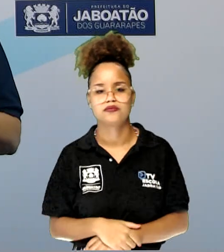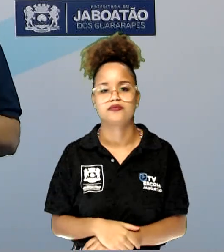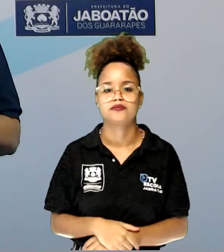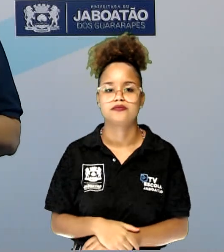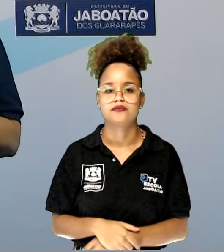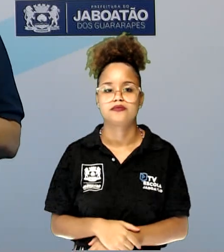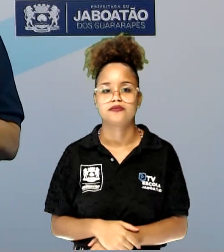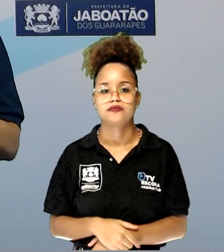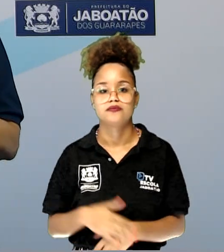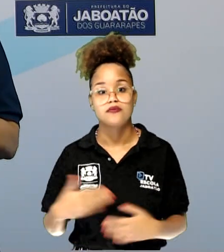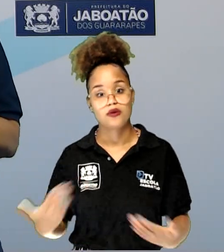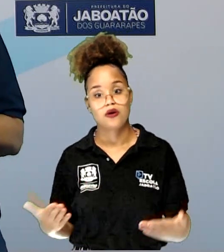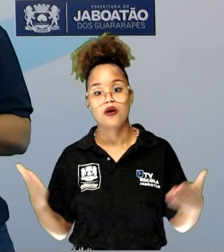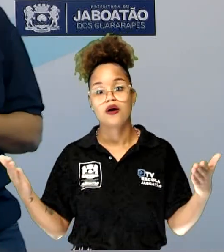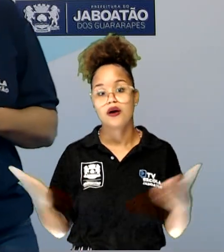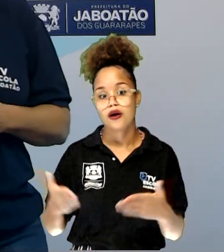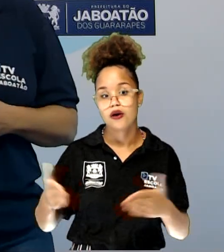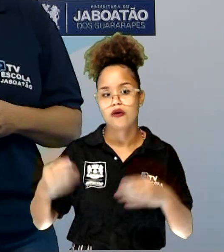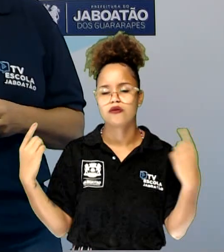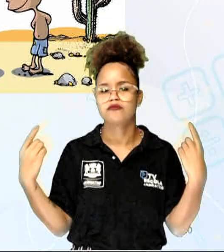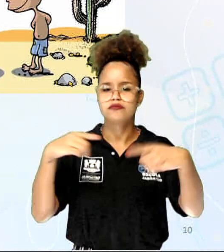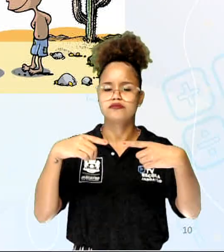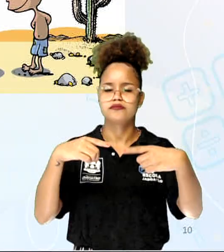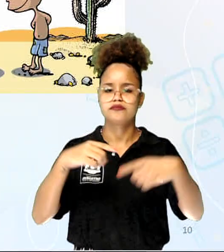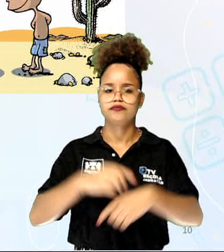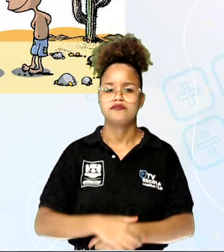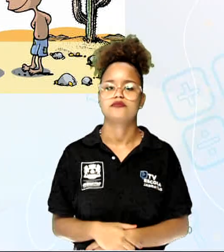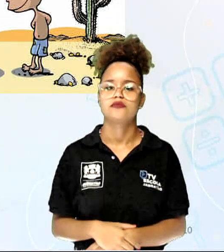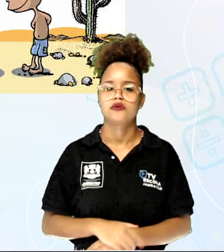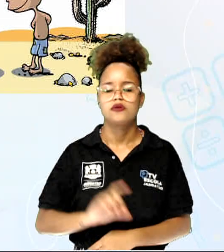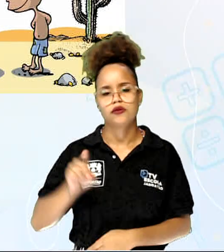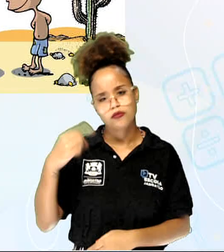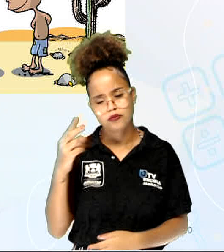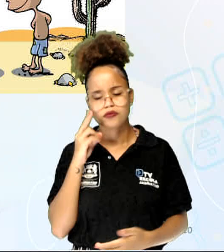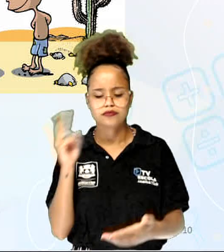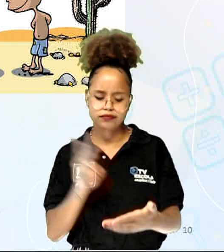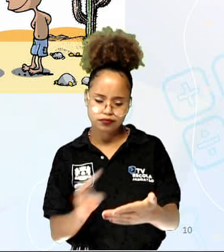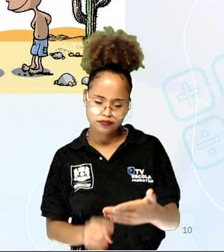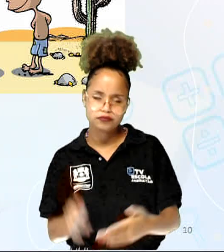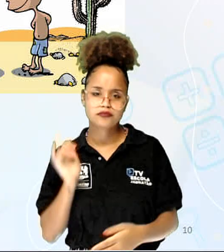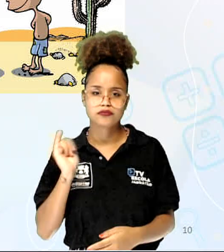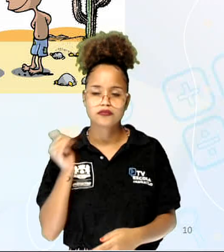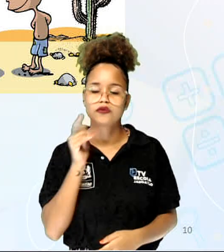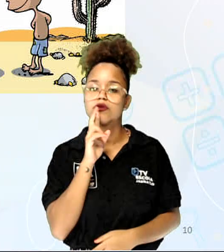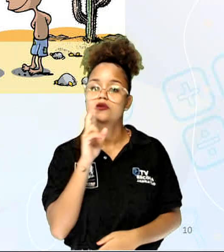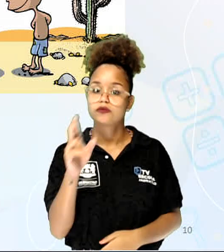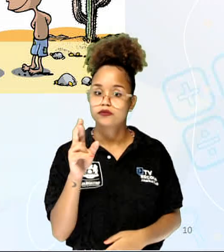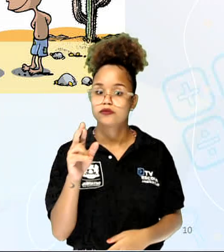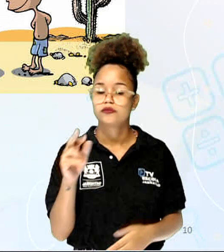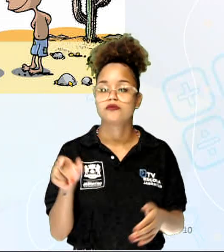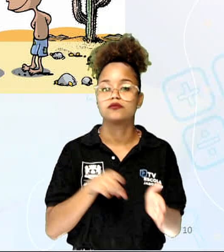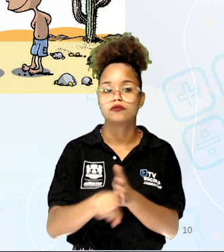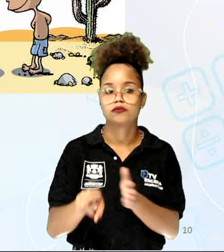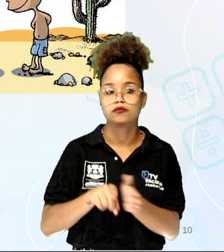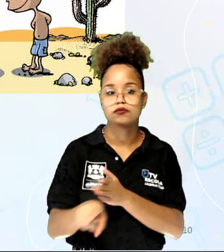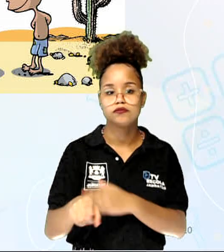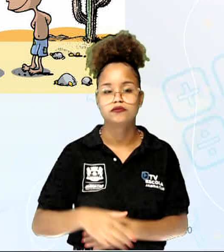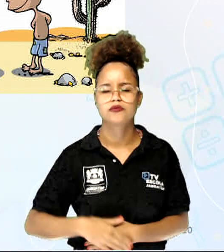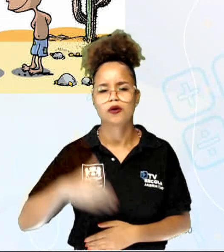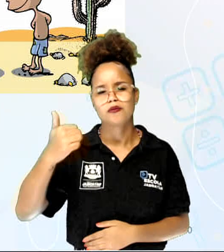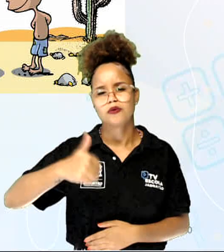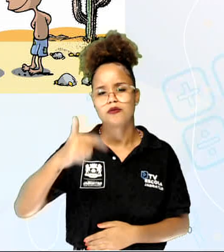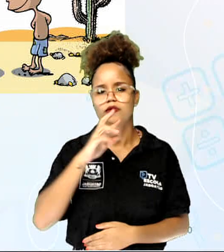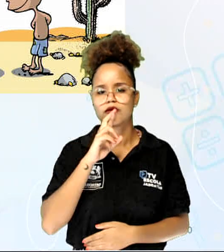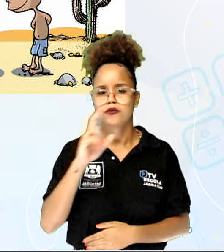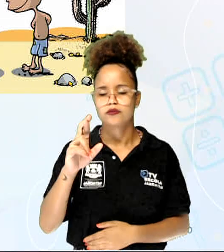Vamos lá, chegou a hora do desafio. Após a leitura do conto, responda as seguintes questões. Diante da primeira